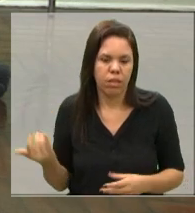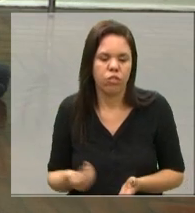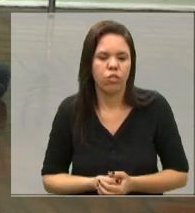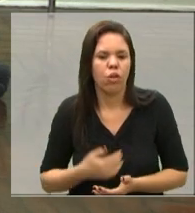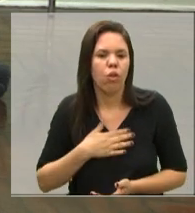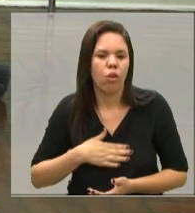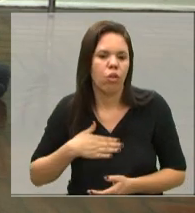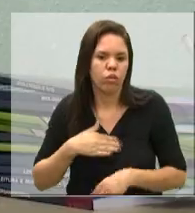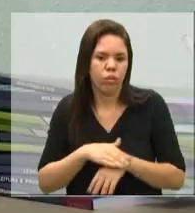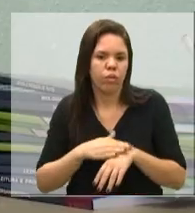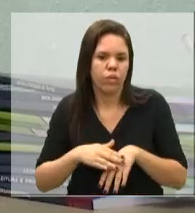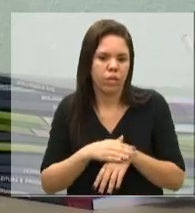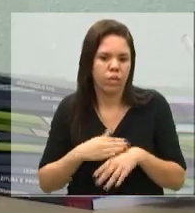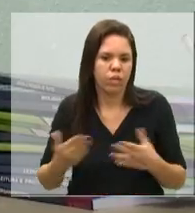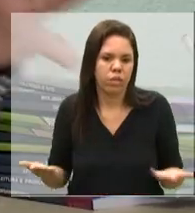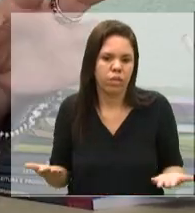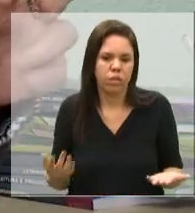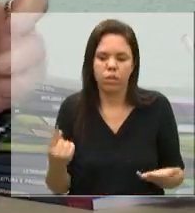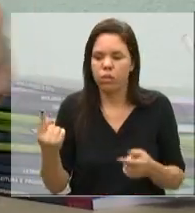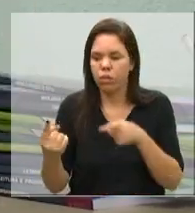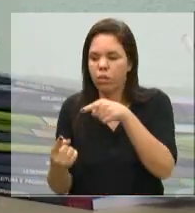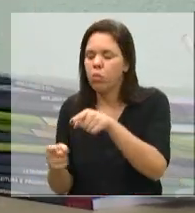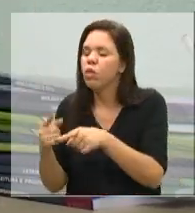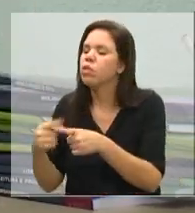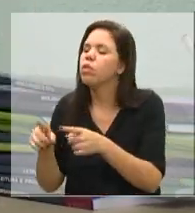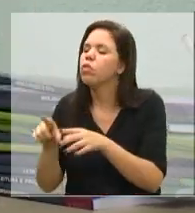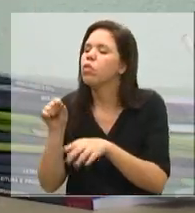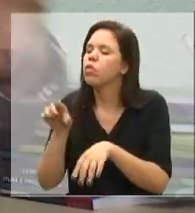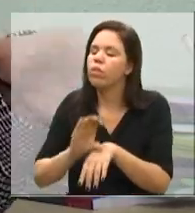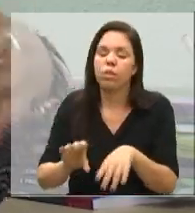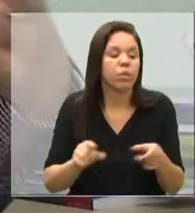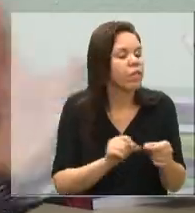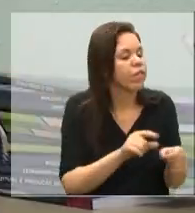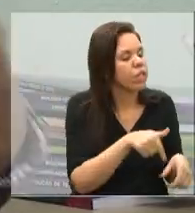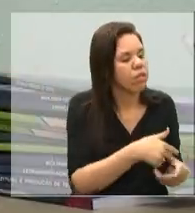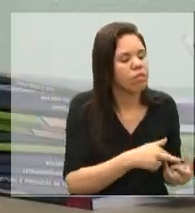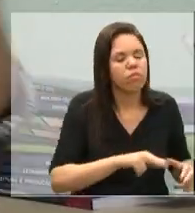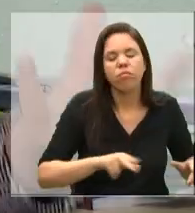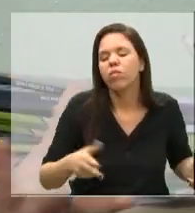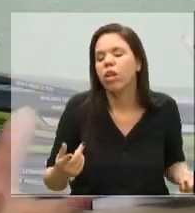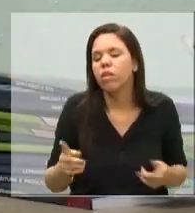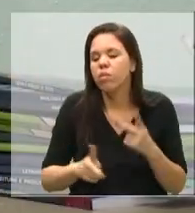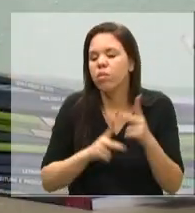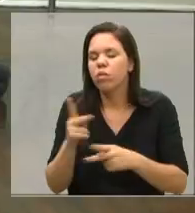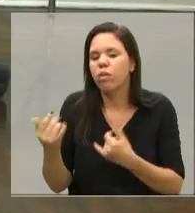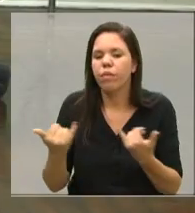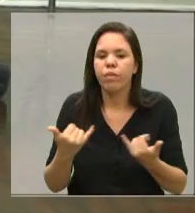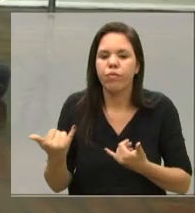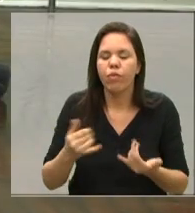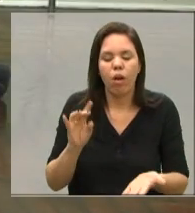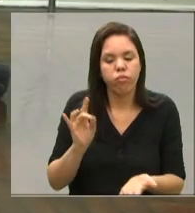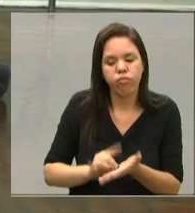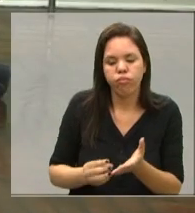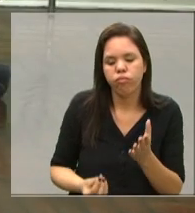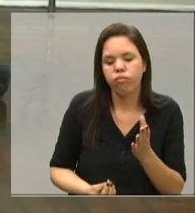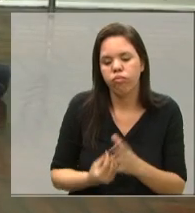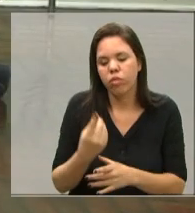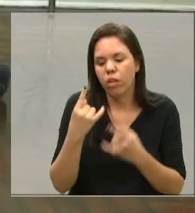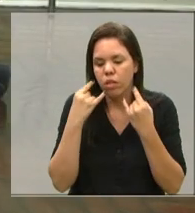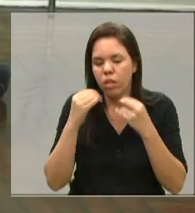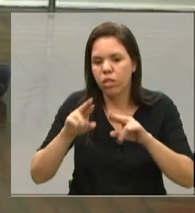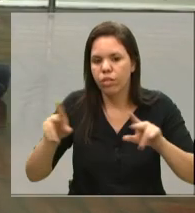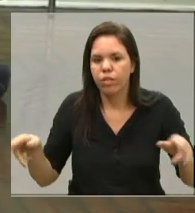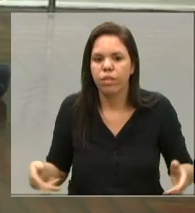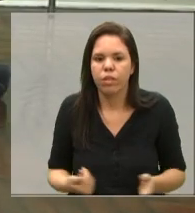gosto de conversar bastante, então converso com o aluno, por que você escolheu esse curso? Por que você está fazendo isso? E as pessoas vêm com realidades, interesses diversos.